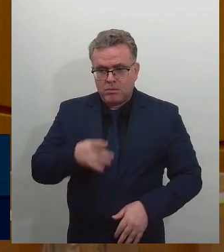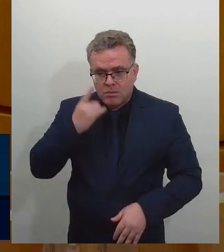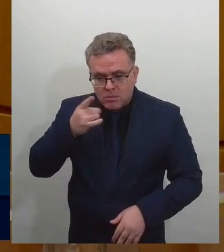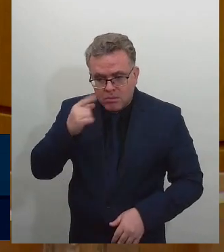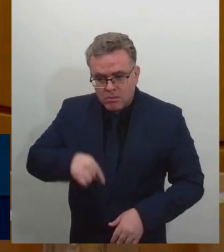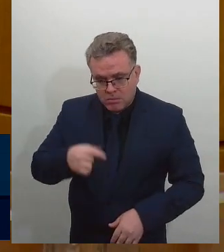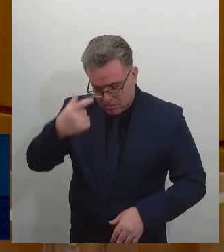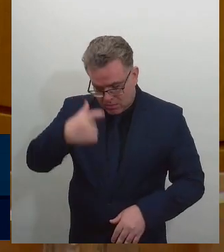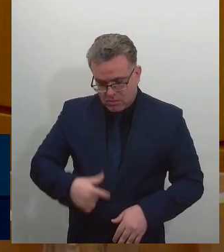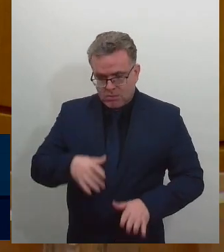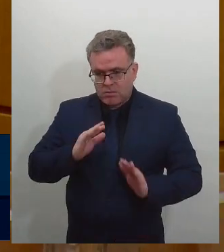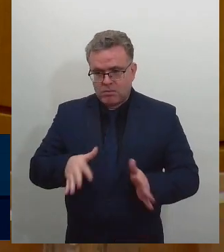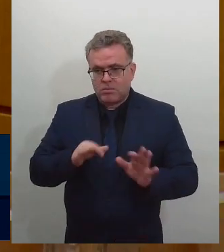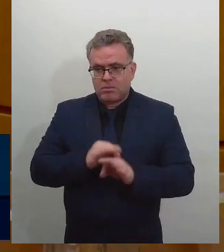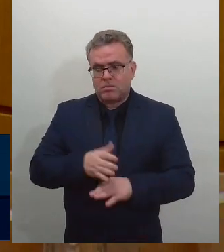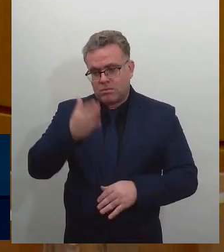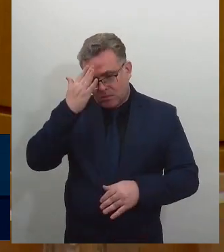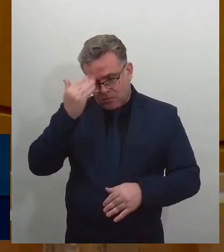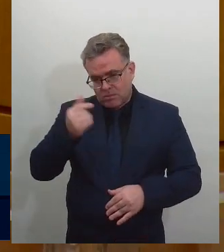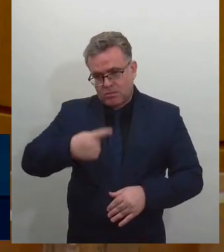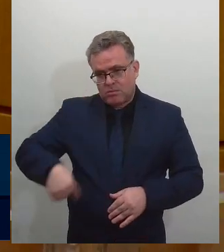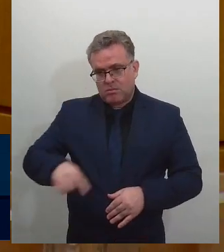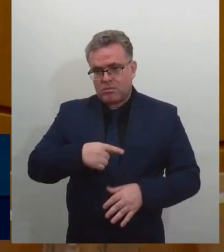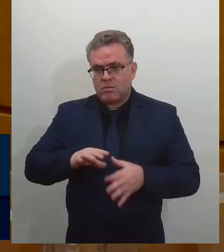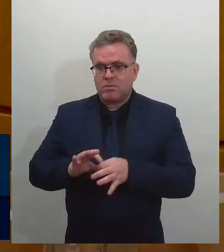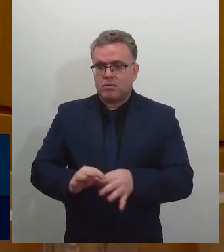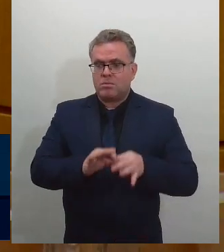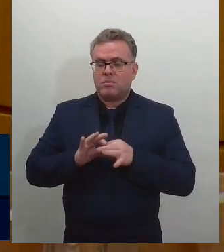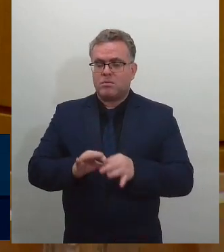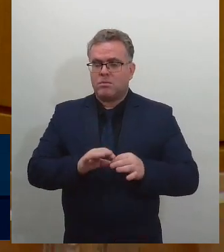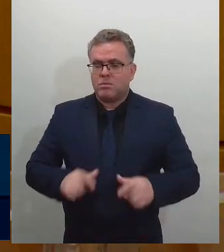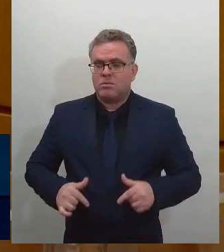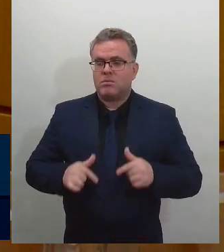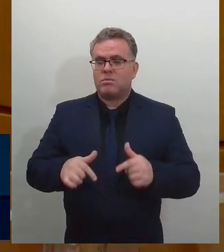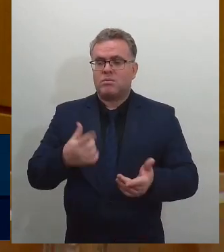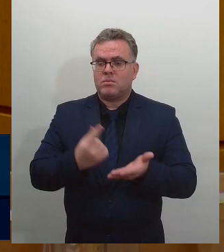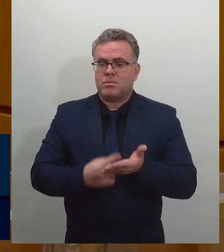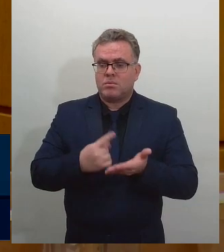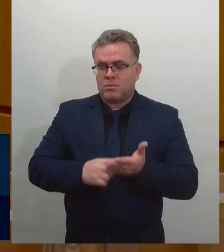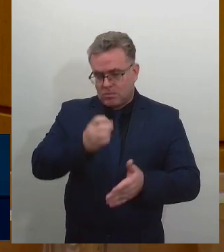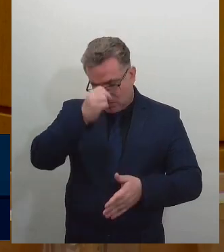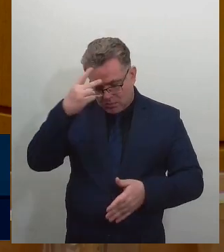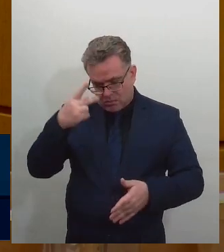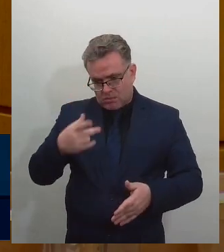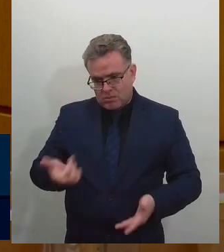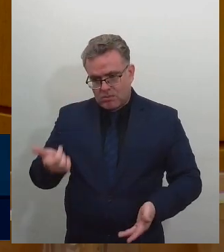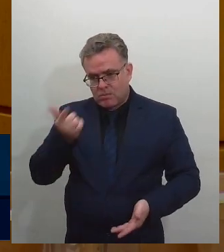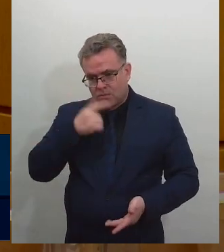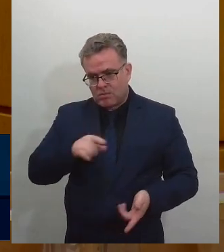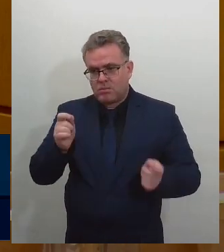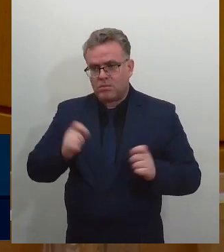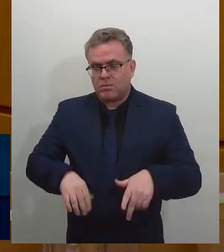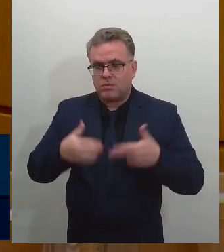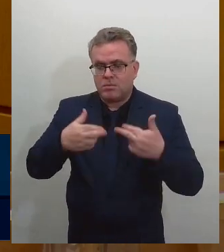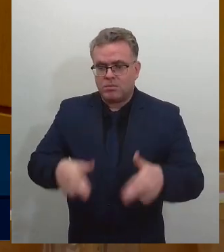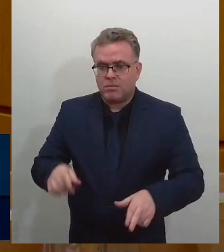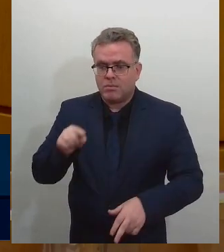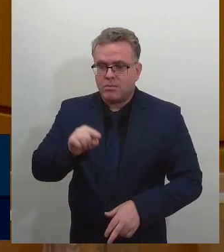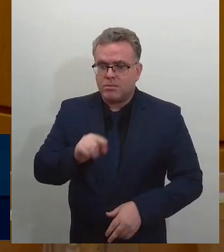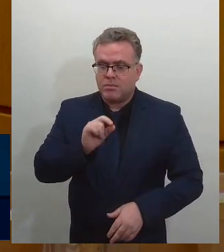que todos nós nos somaremos com os prefeitos da região e com o Governo do Estado para que a gente possa solucionar